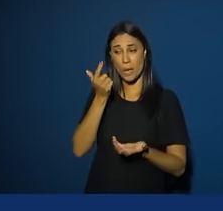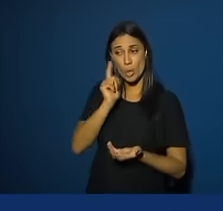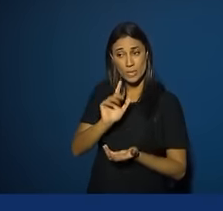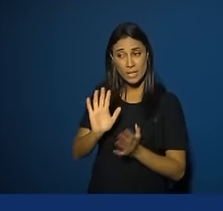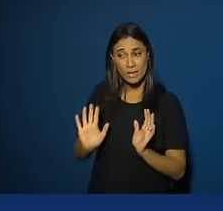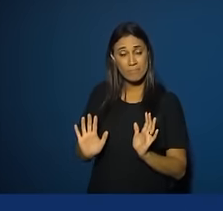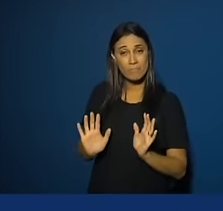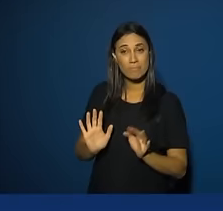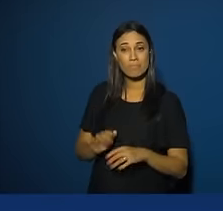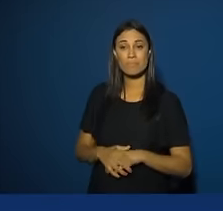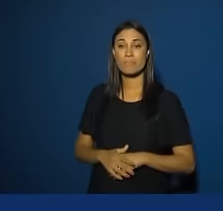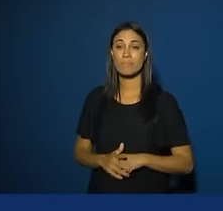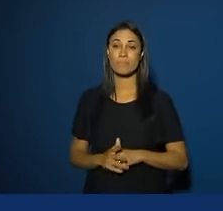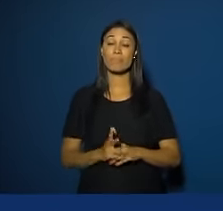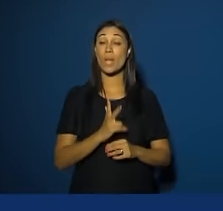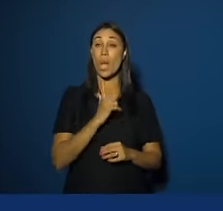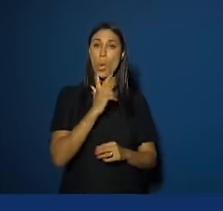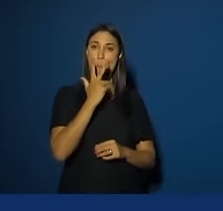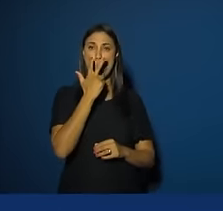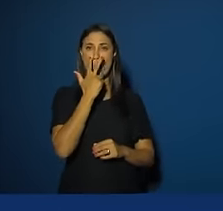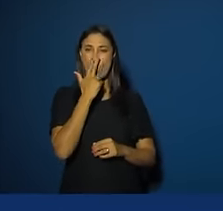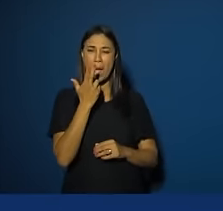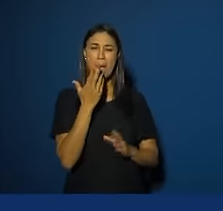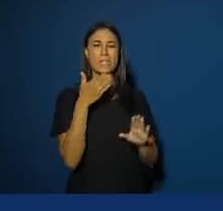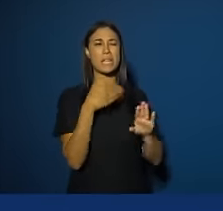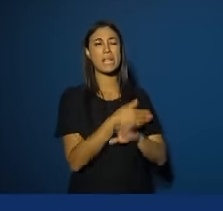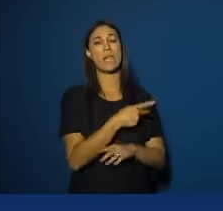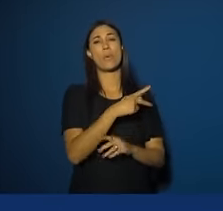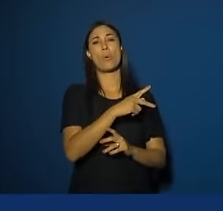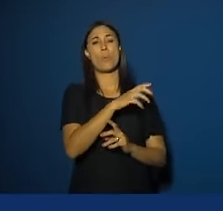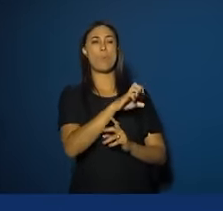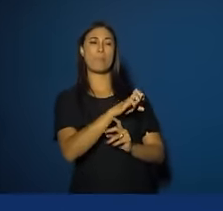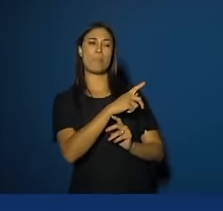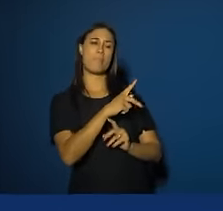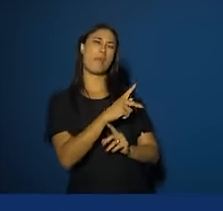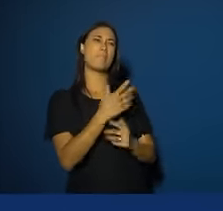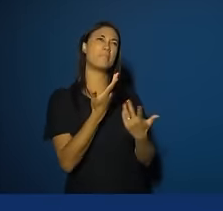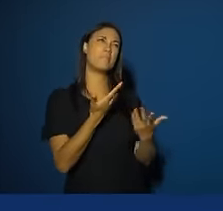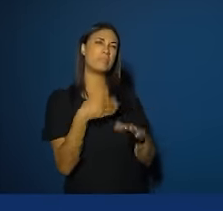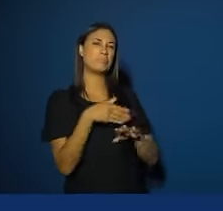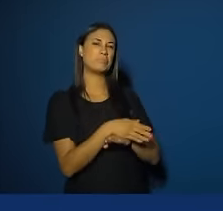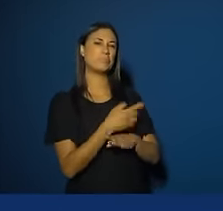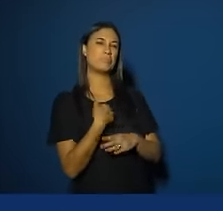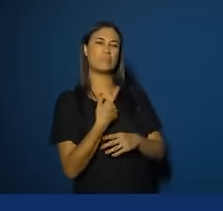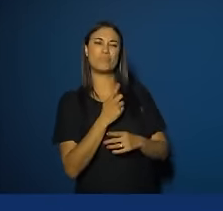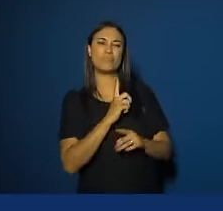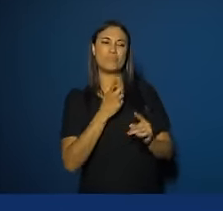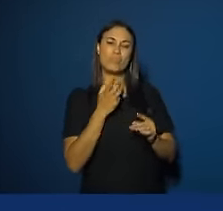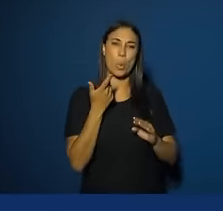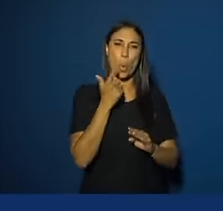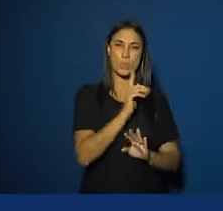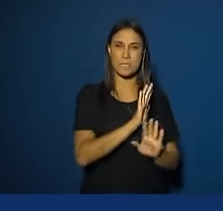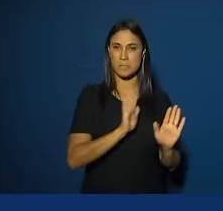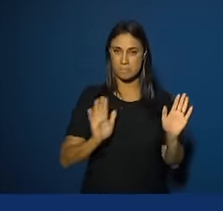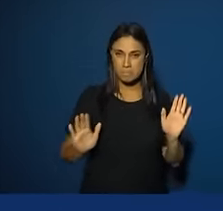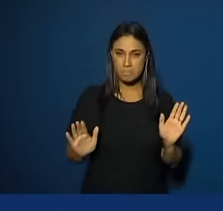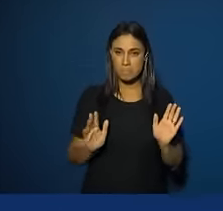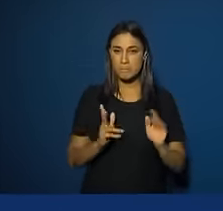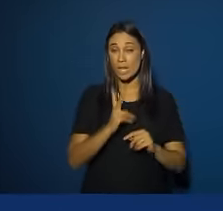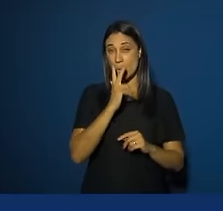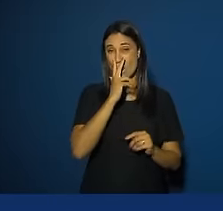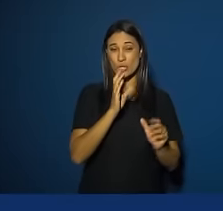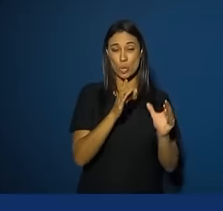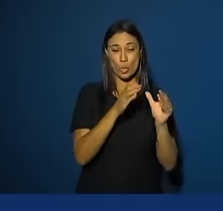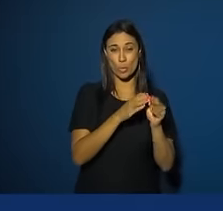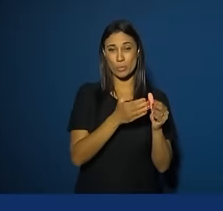círculo não eu acho que entrar na opep nós nós nós não vamos e e acho que a